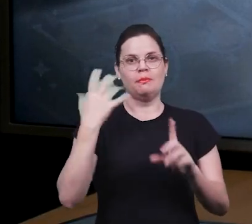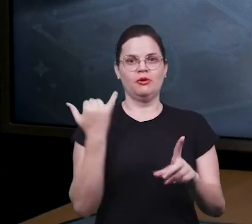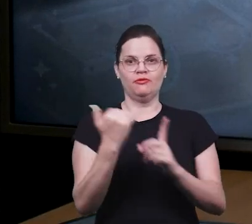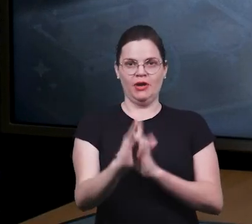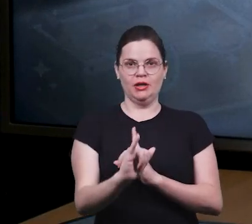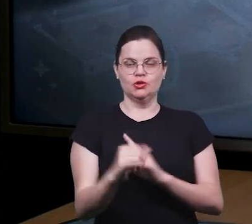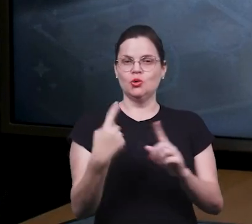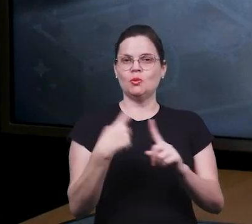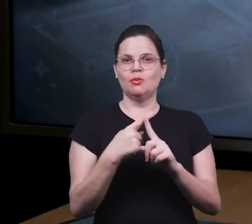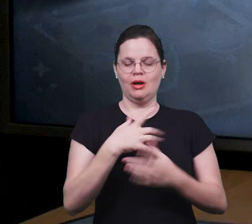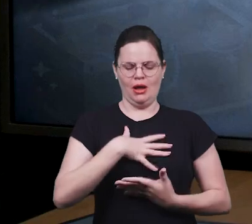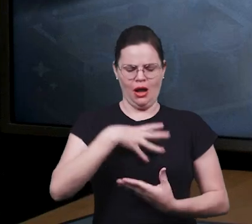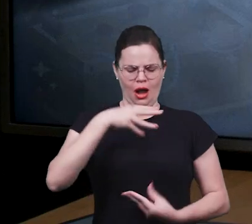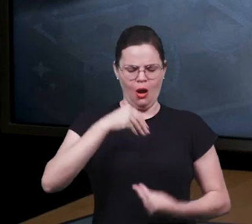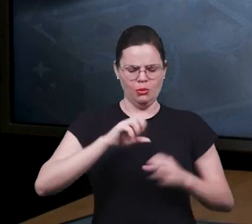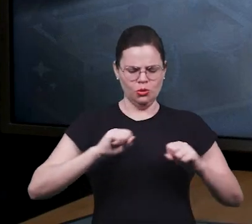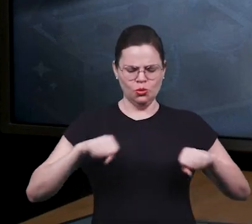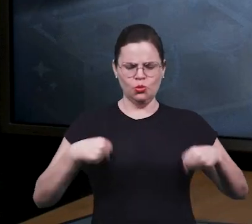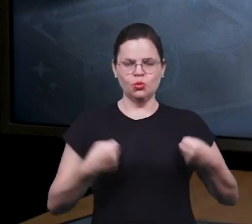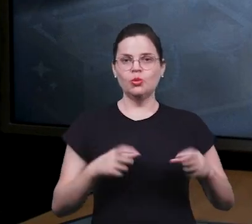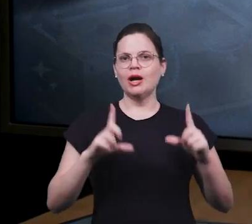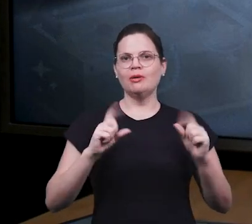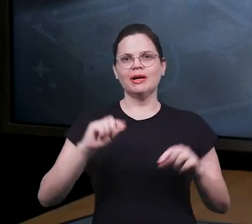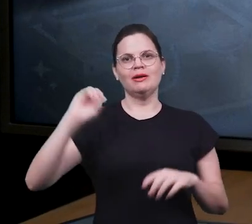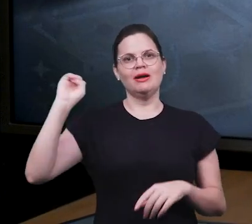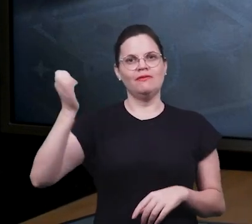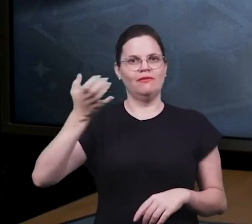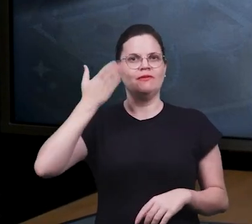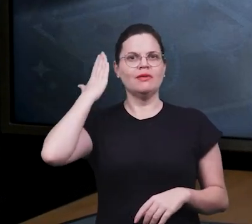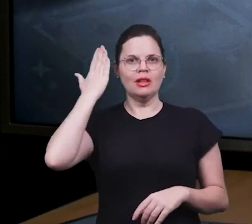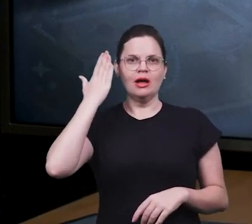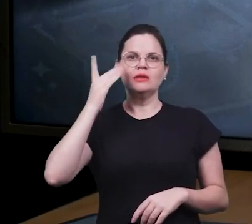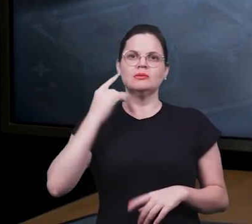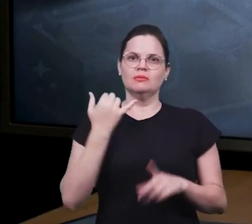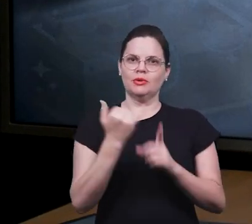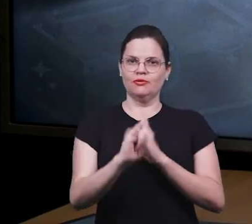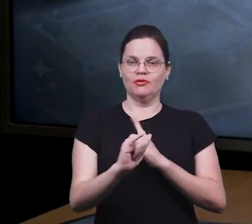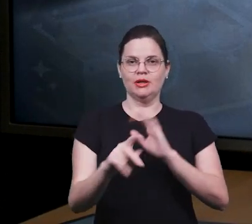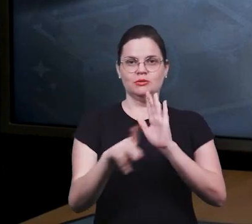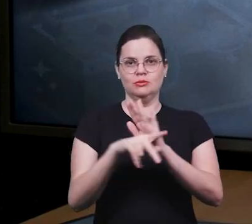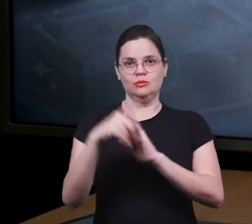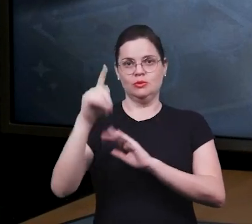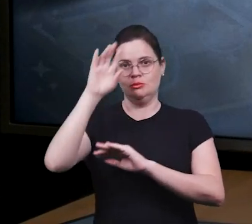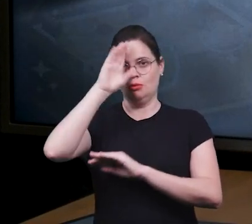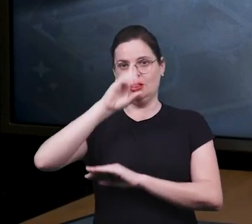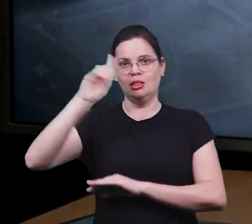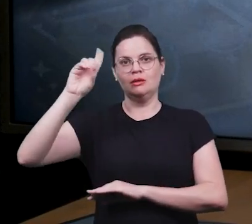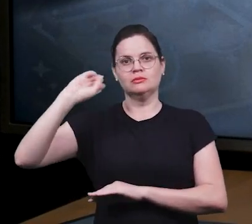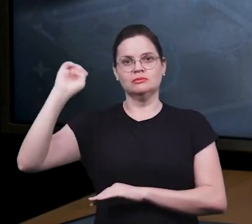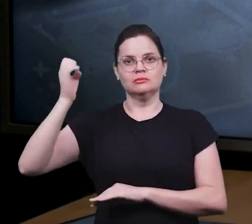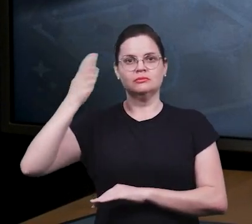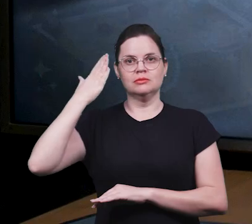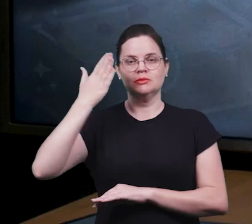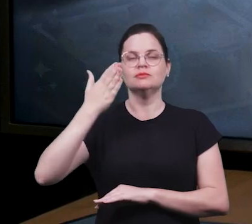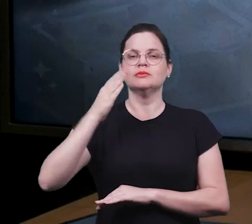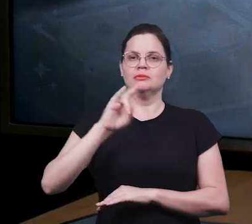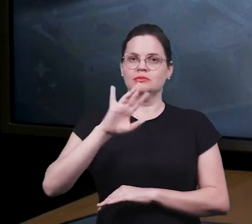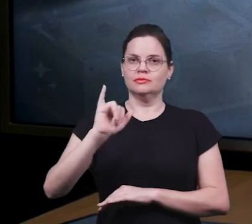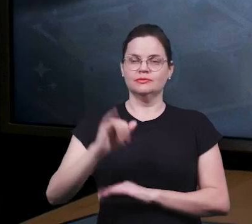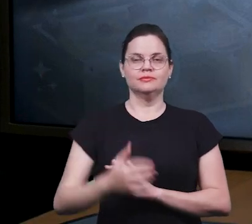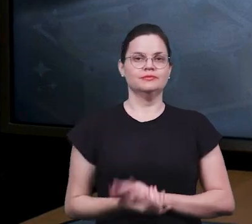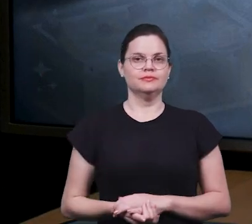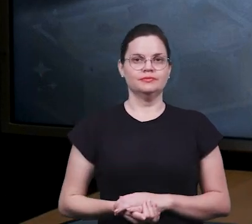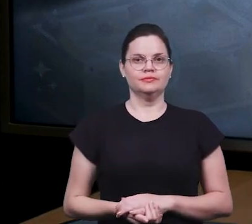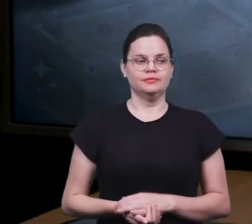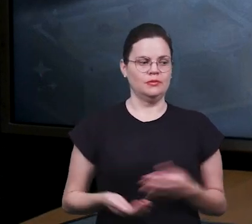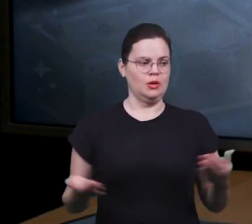o que alimenta a alma do homem, é aquilo que é profético, aquilo que vem da parte de Deus e é revelado pelo Espírito Santo. E